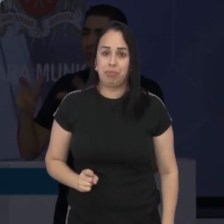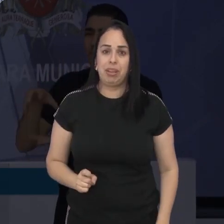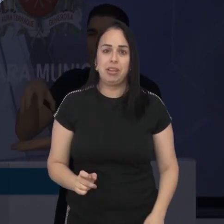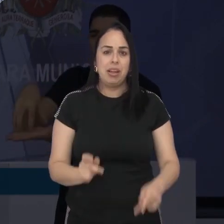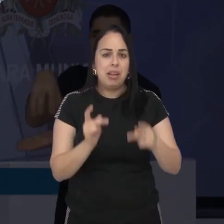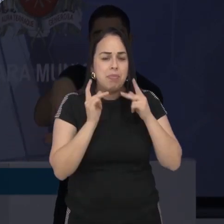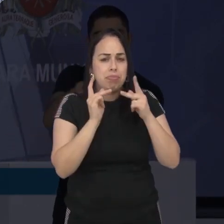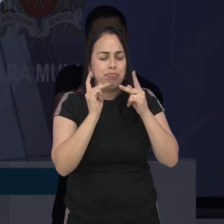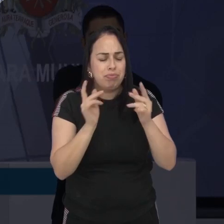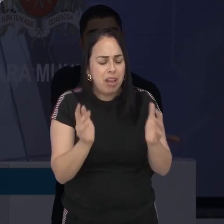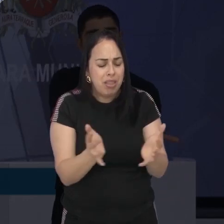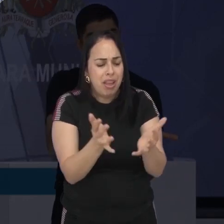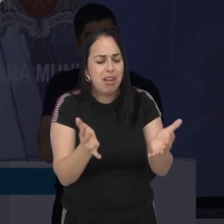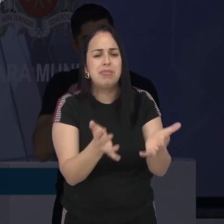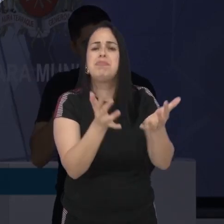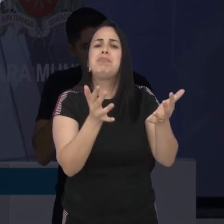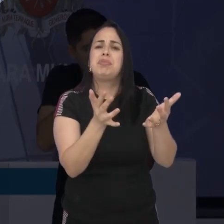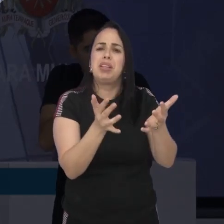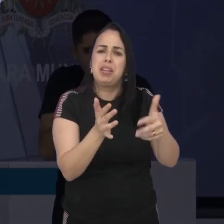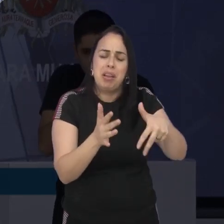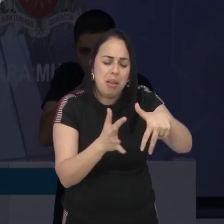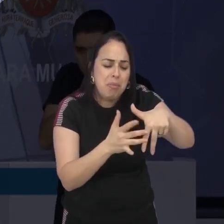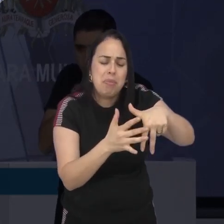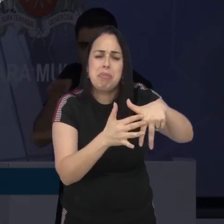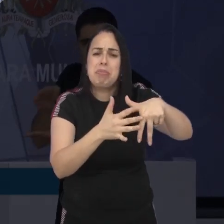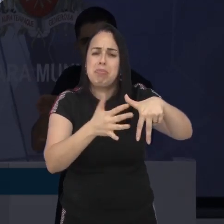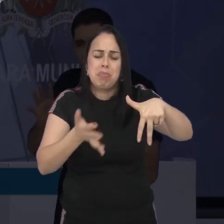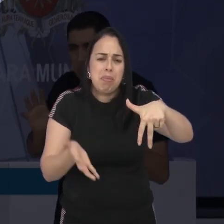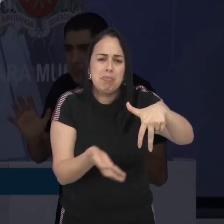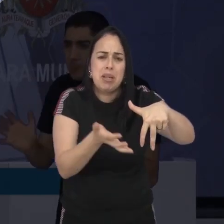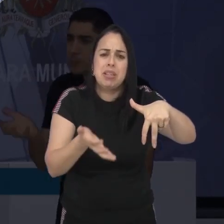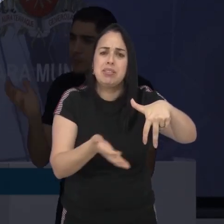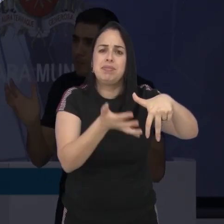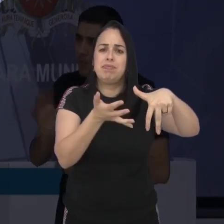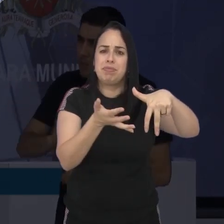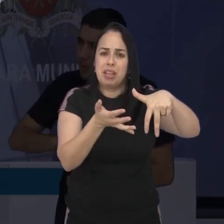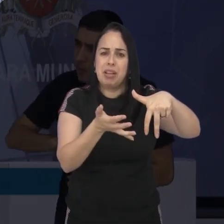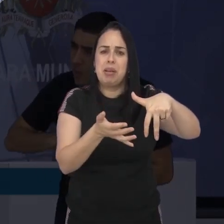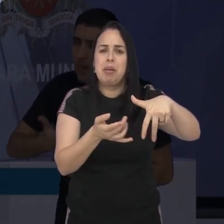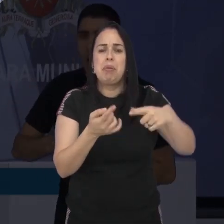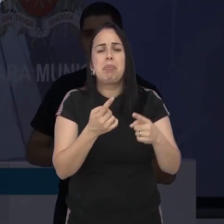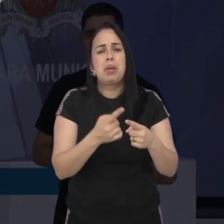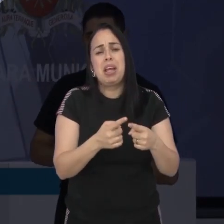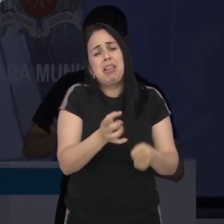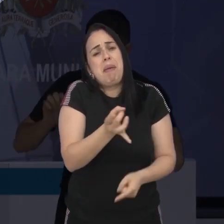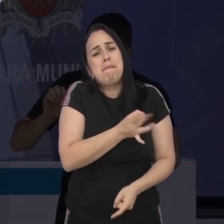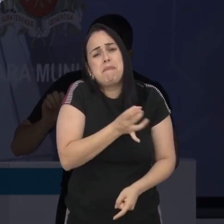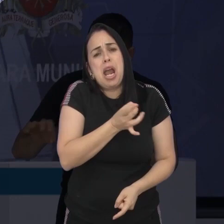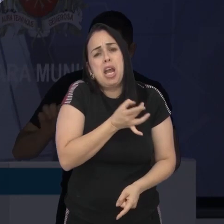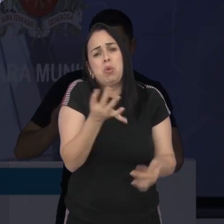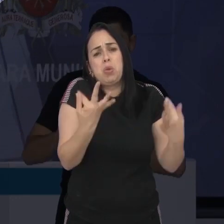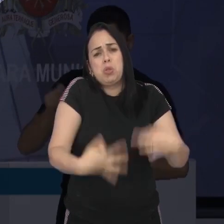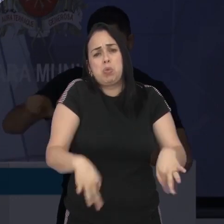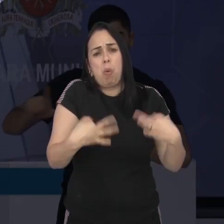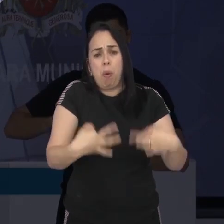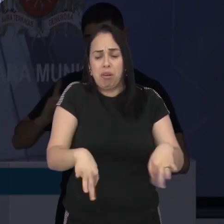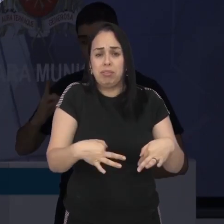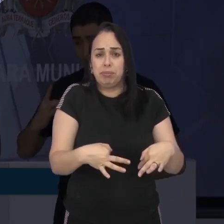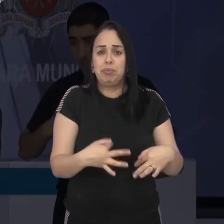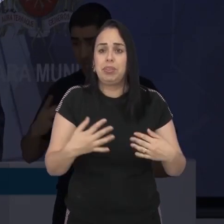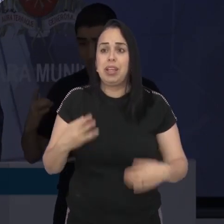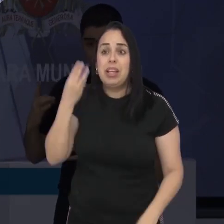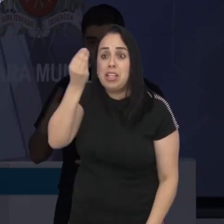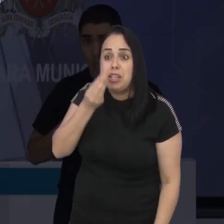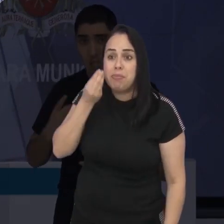levando palavra de encorajamento aos pacientes e seus familiares no enfrentamento de seus medos e dores.